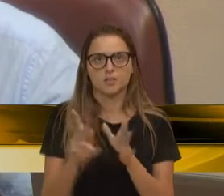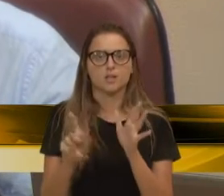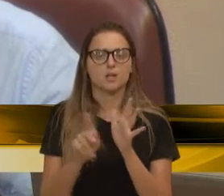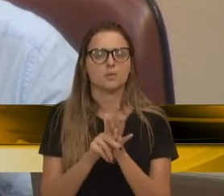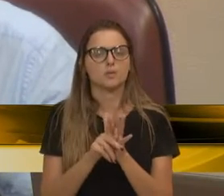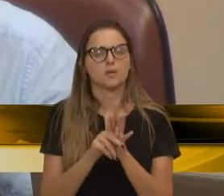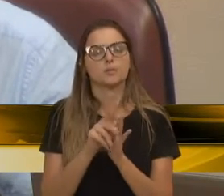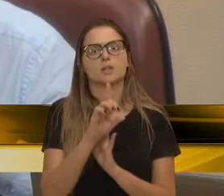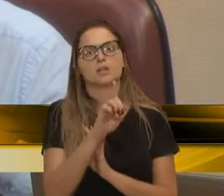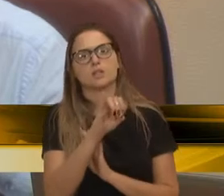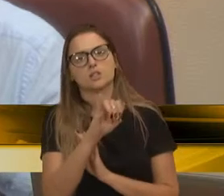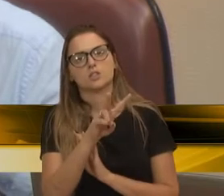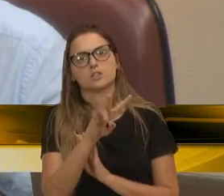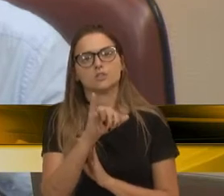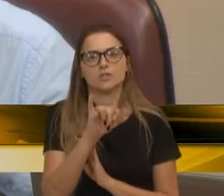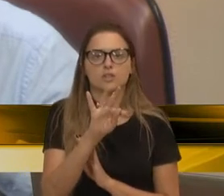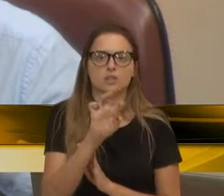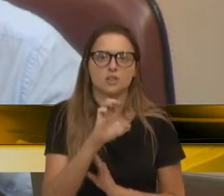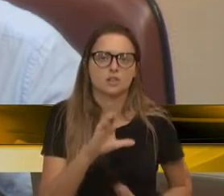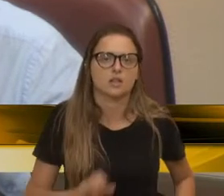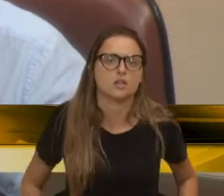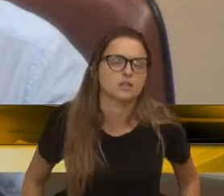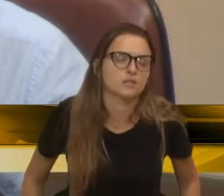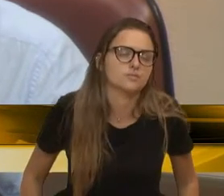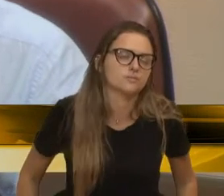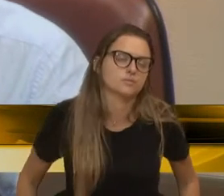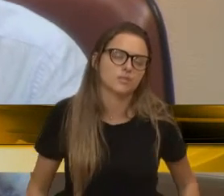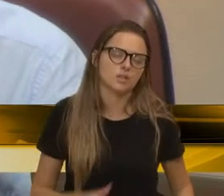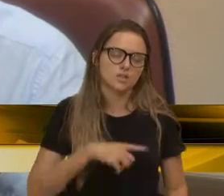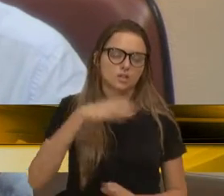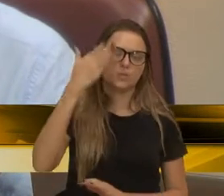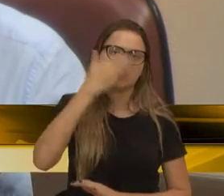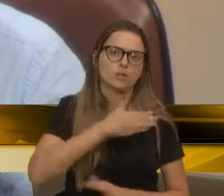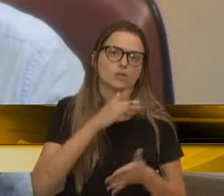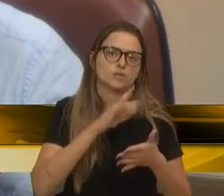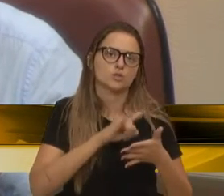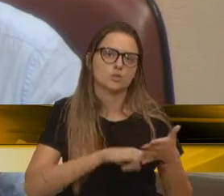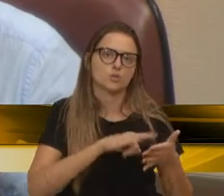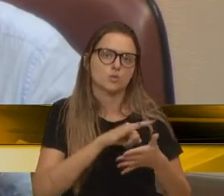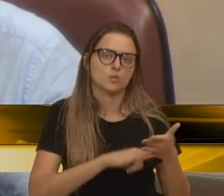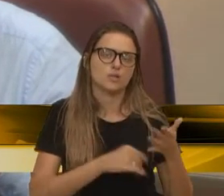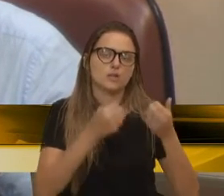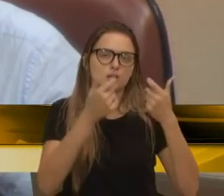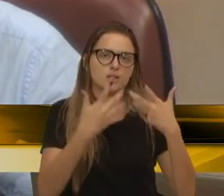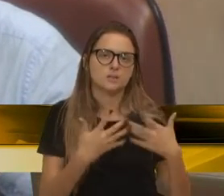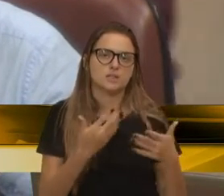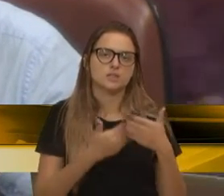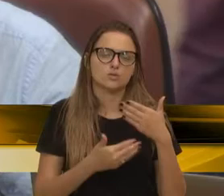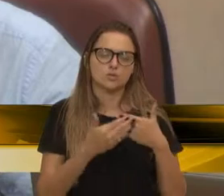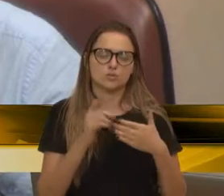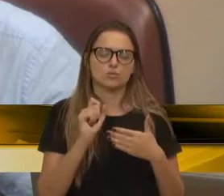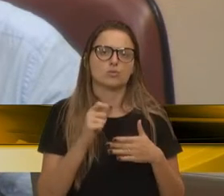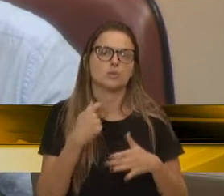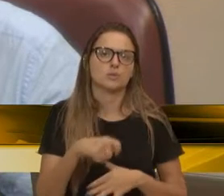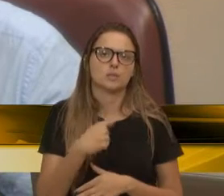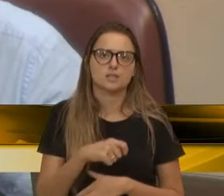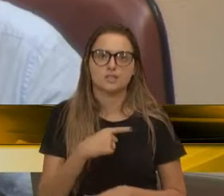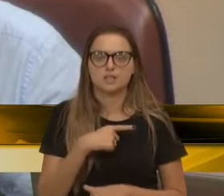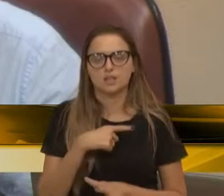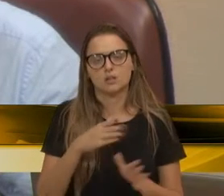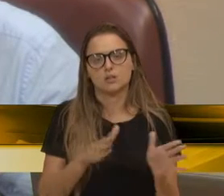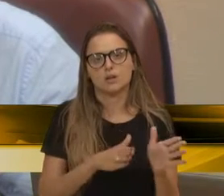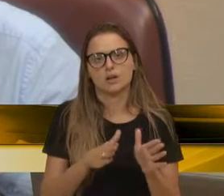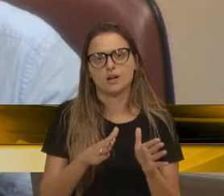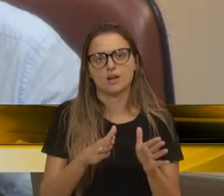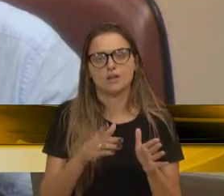vittek a qual foi devidamente instruída com as comprovações e demais informações necessárias para o processamento da mesmo tendo sido